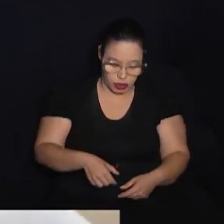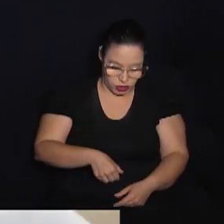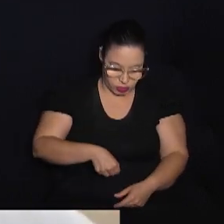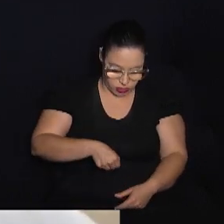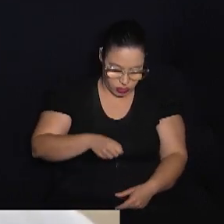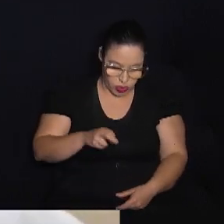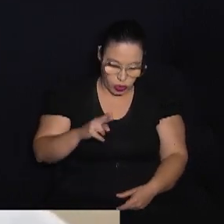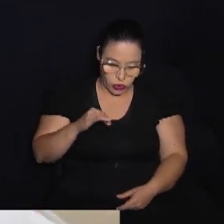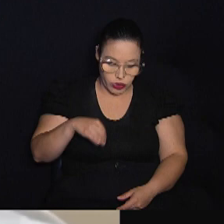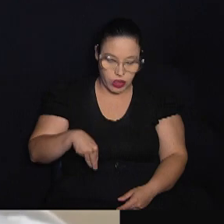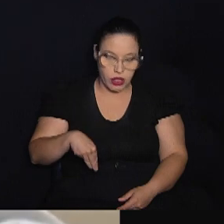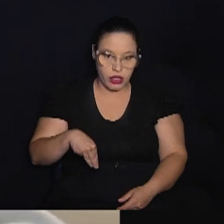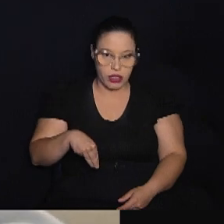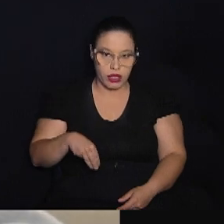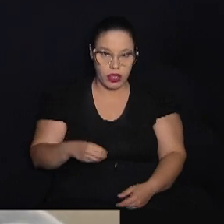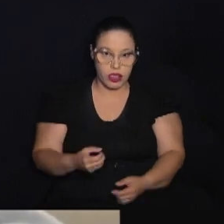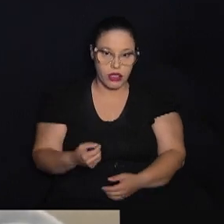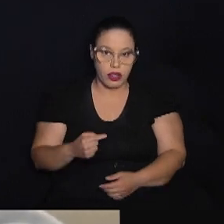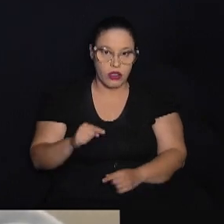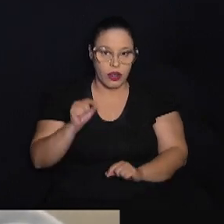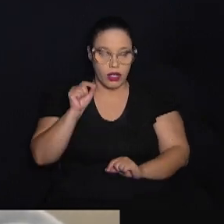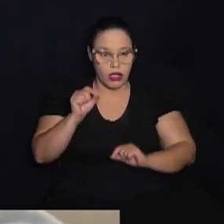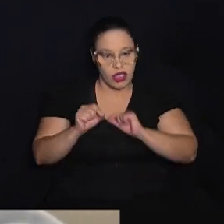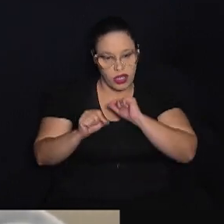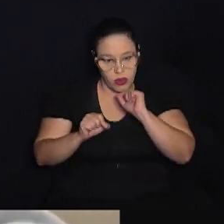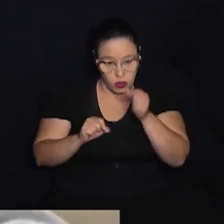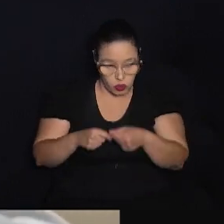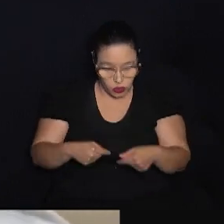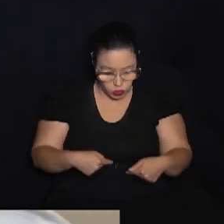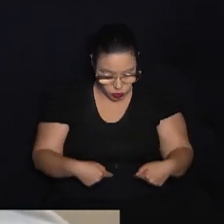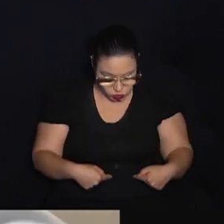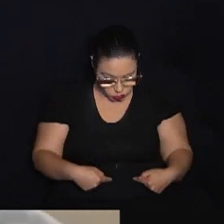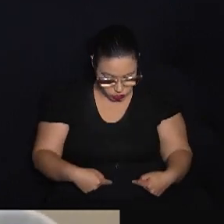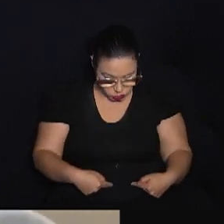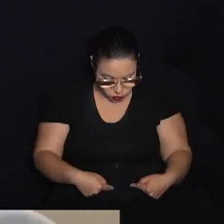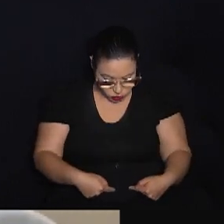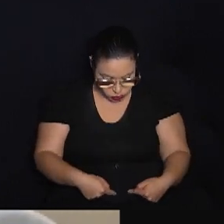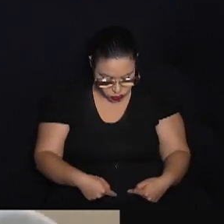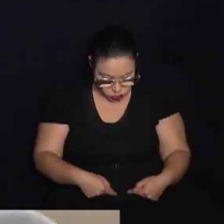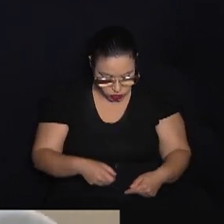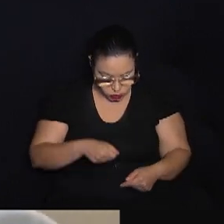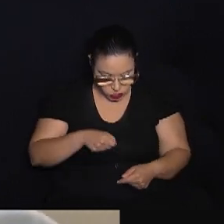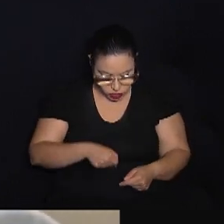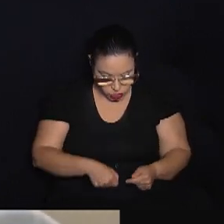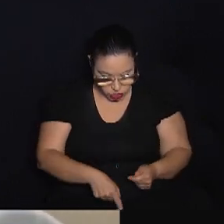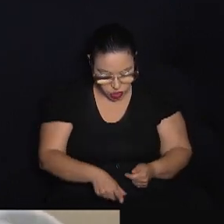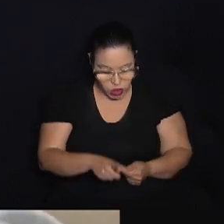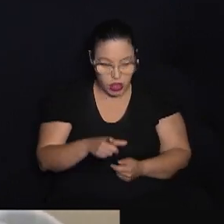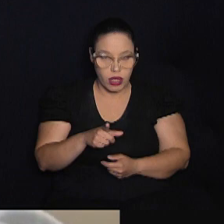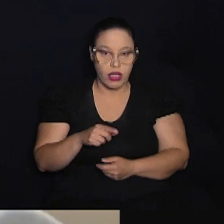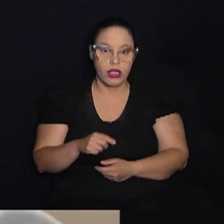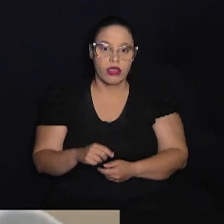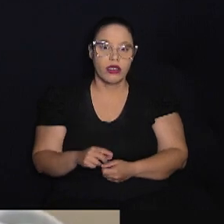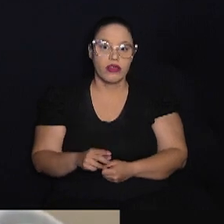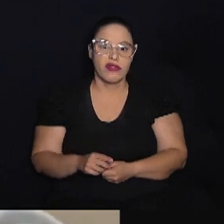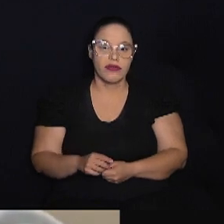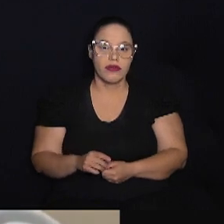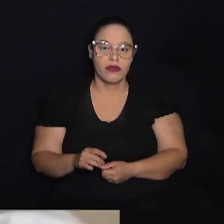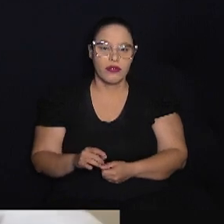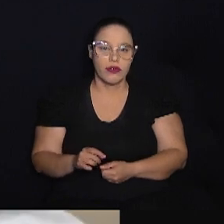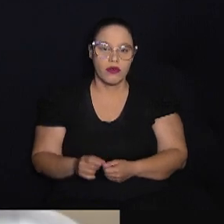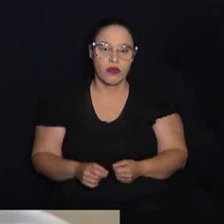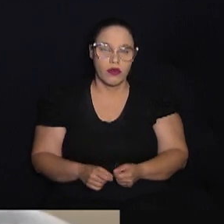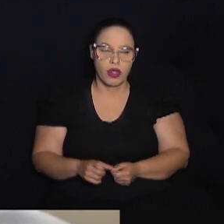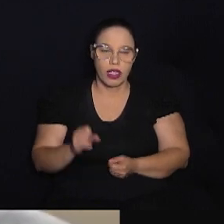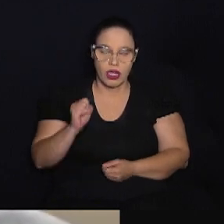rim, você tem que implantar ele em algum lugar para eles descerem a urina. Geralmente eles pegam um pedaço